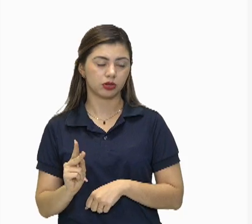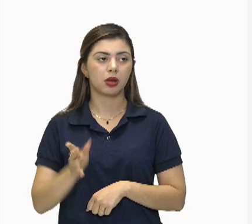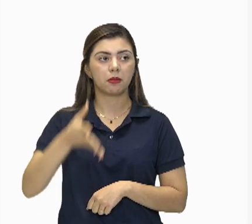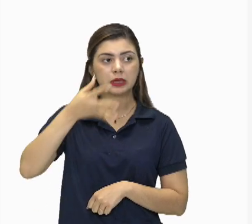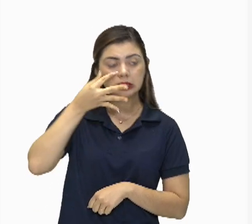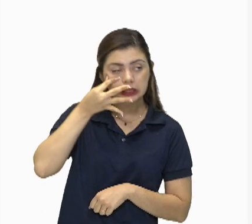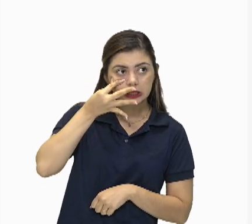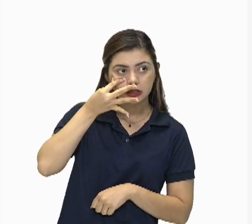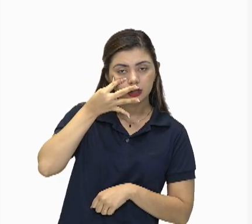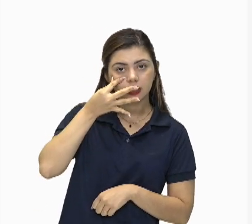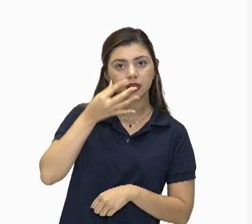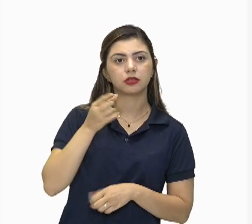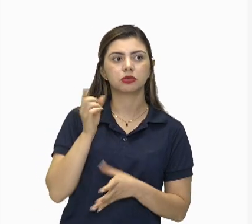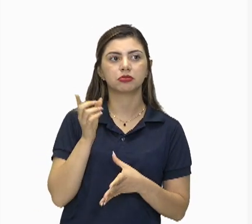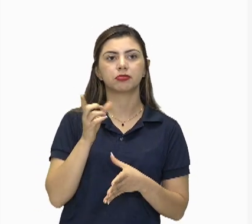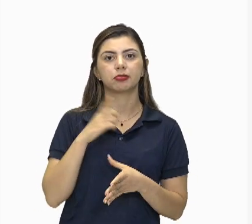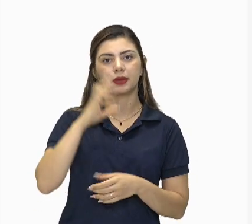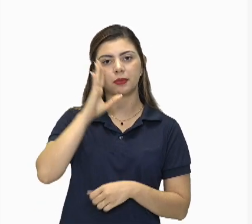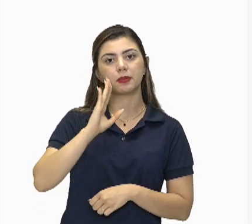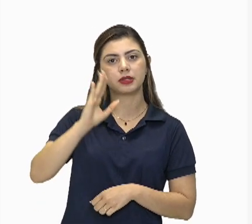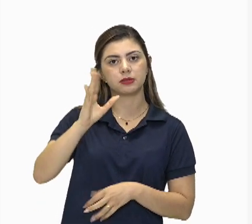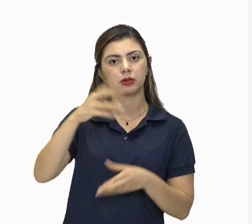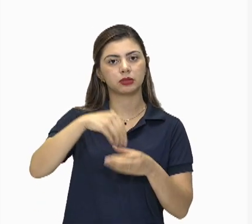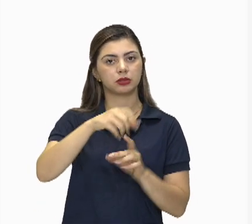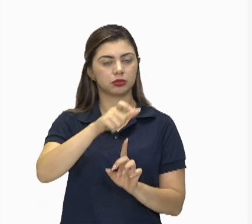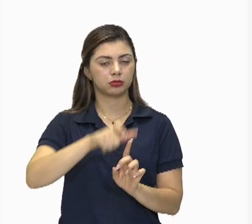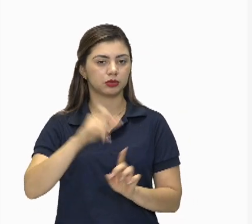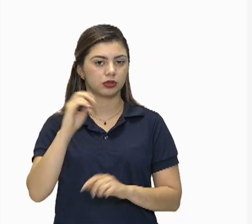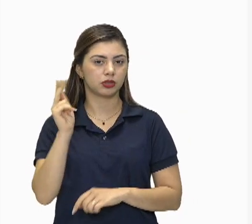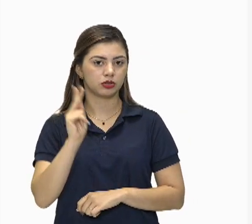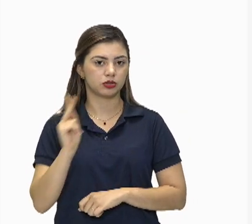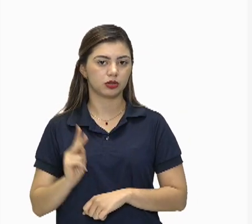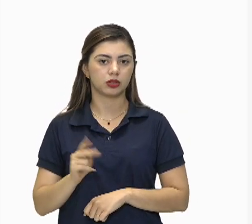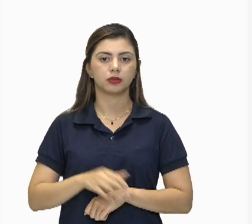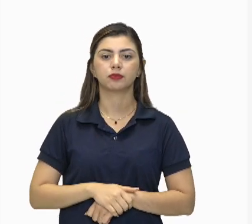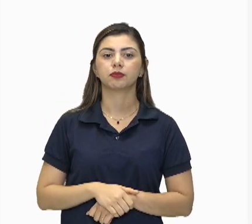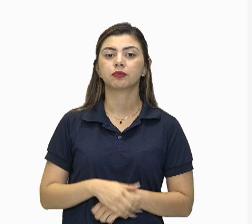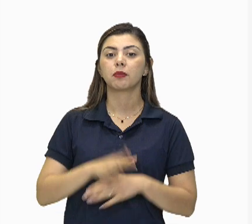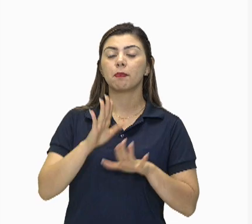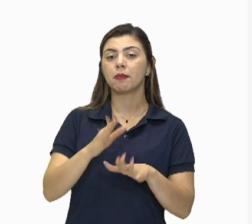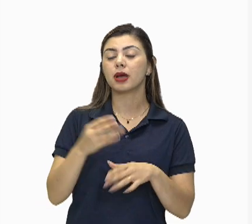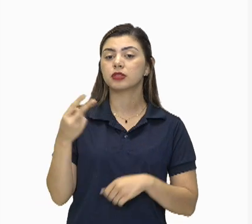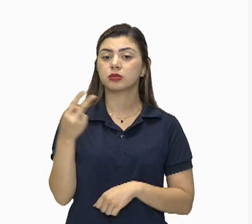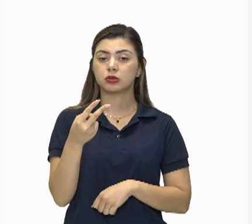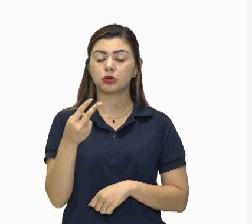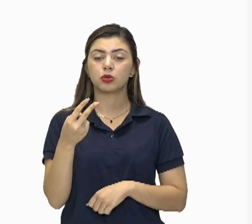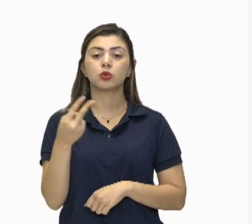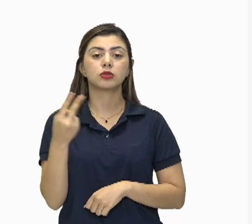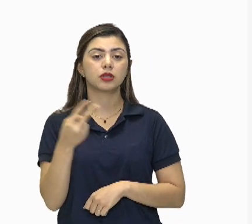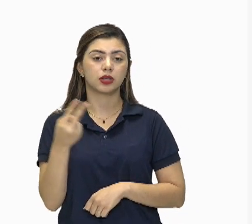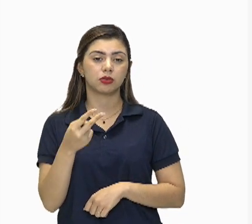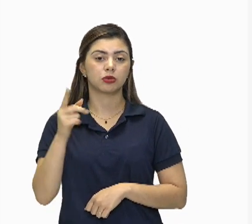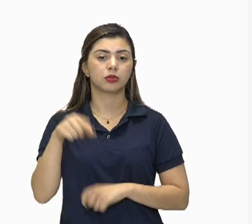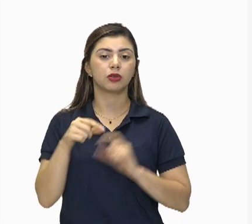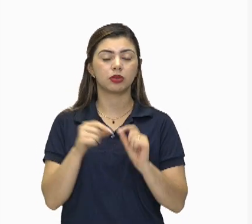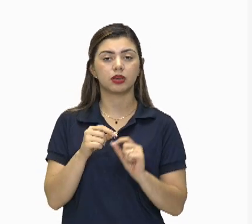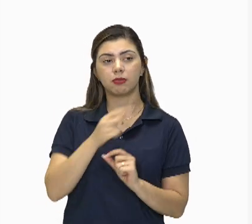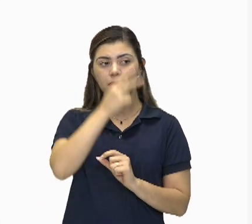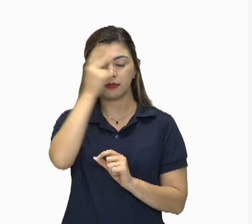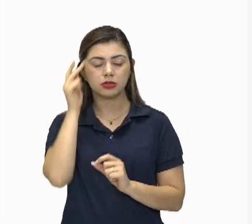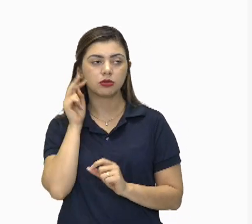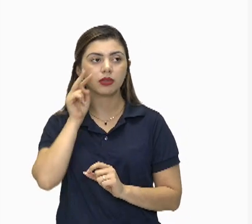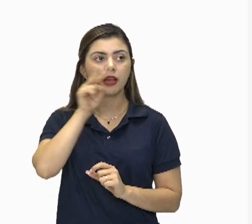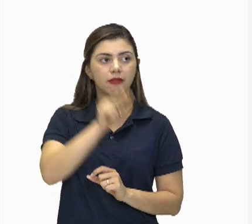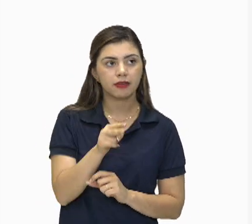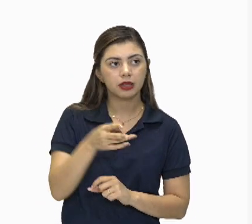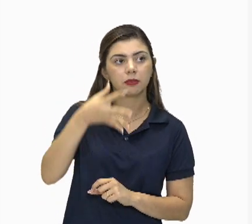testemunha. O primeiro está no centro dos acontecimentos do enredo. Já o segundo é um coadjuvante, que